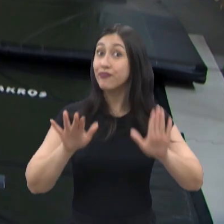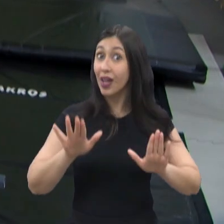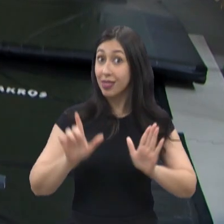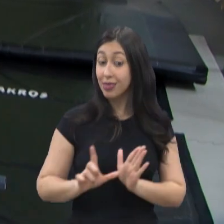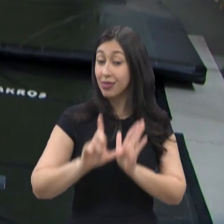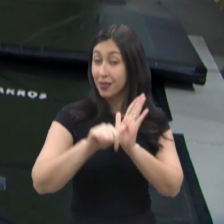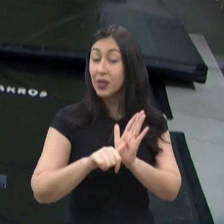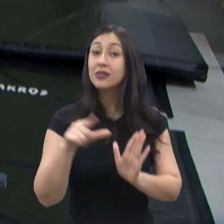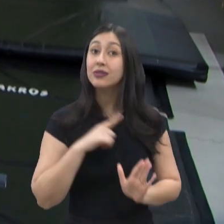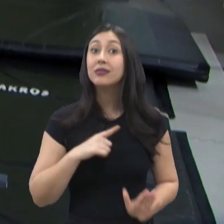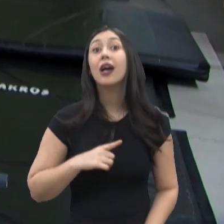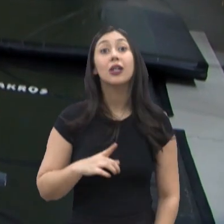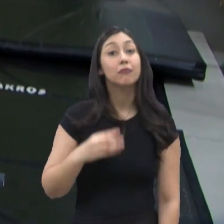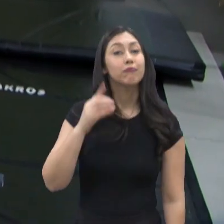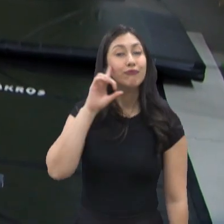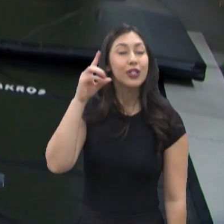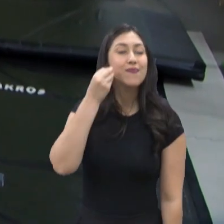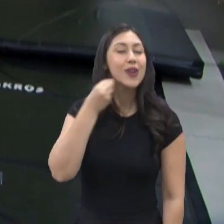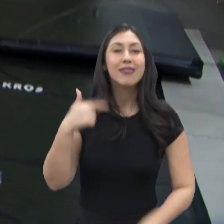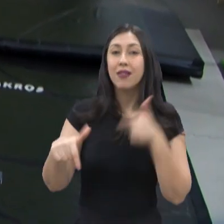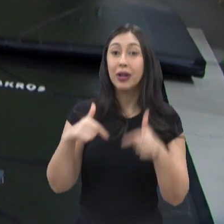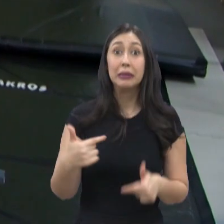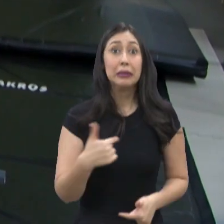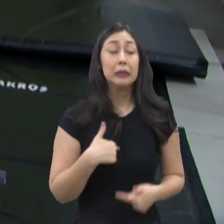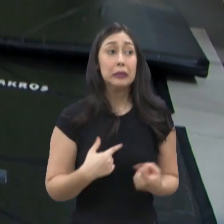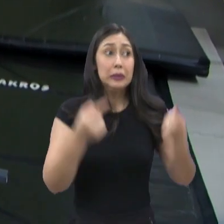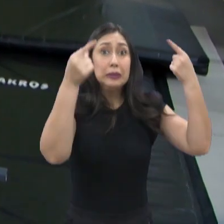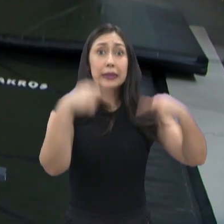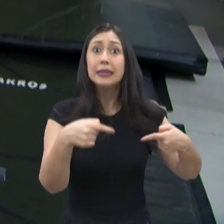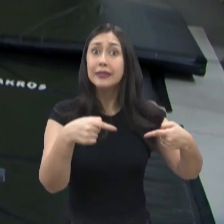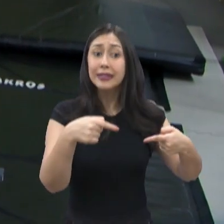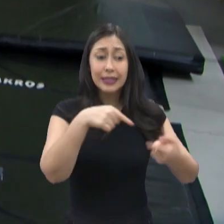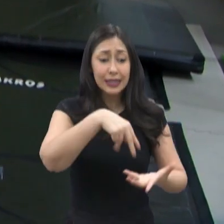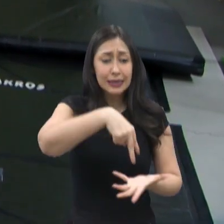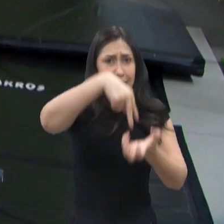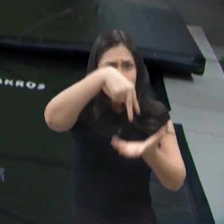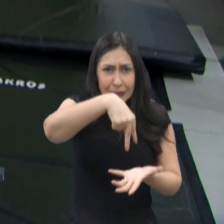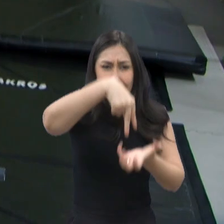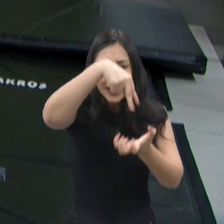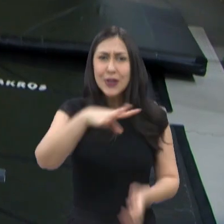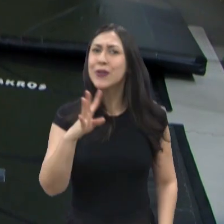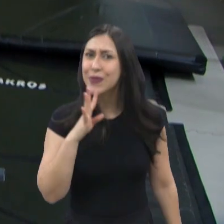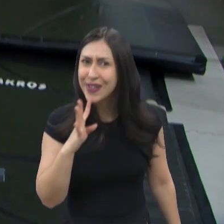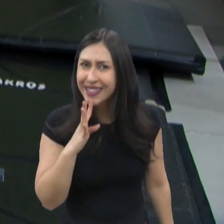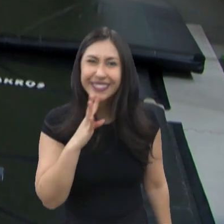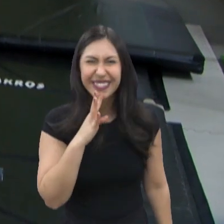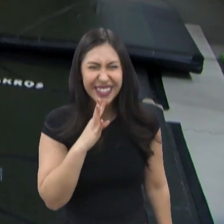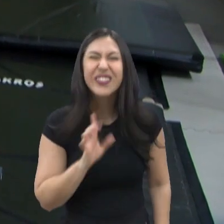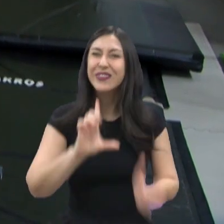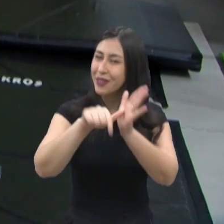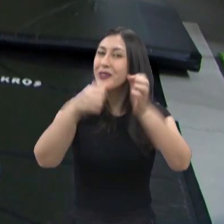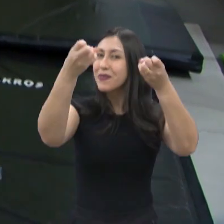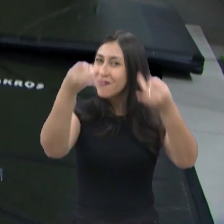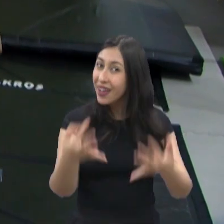bloco tem Job do Dia e eu, né, me desafiando aí com a calistenia. Você sabe o que é? No próximo bloco a gente vai explicar certinho.